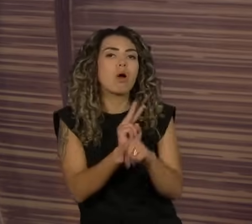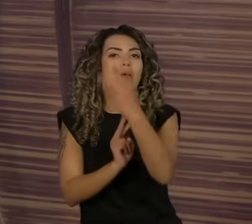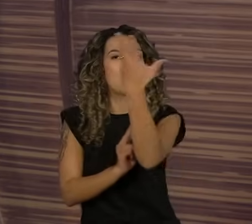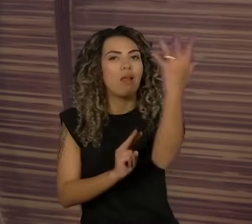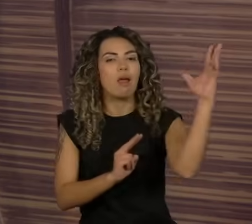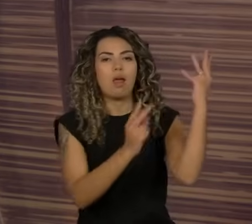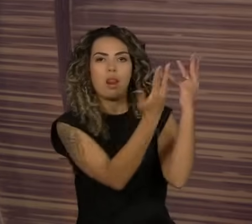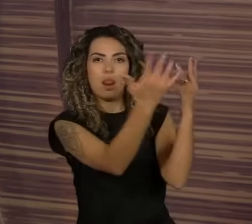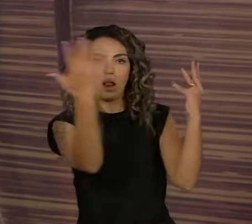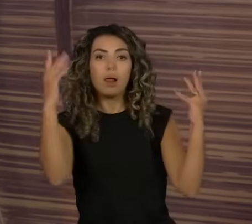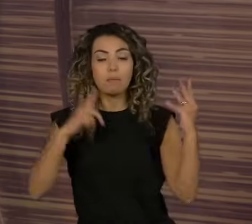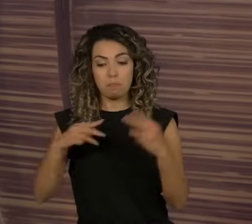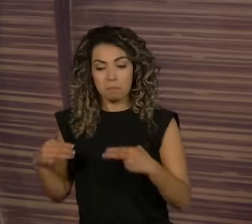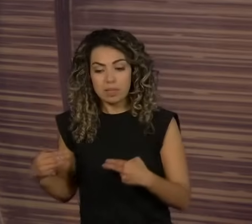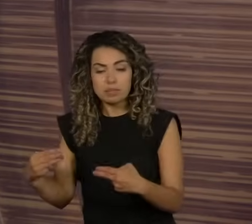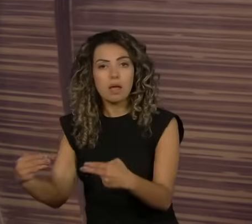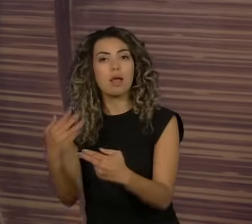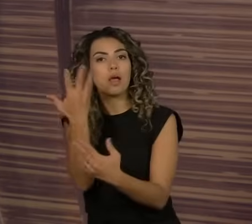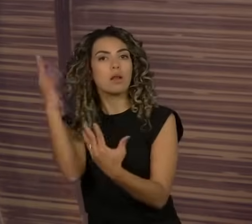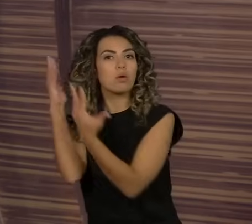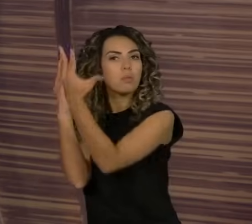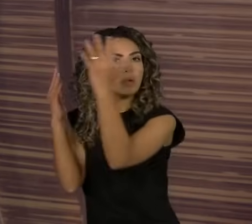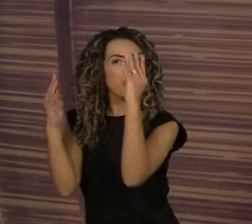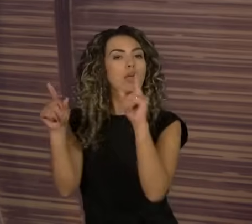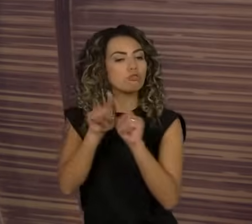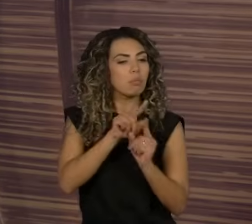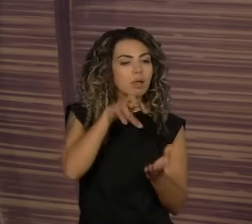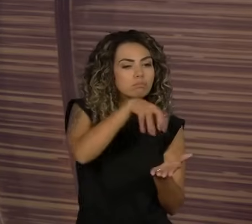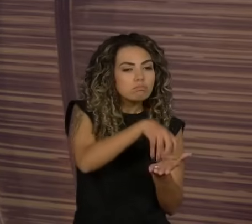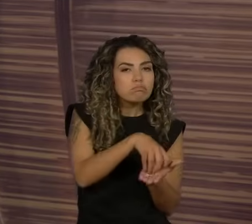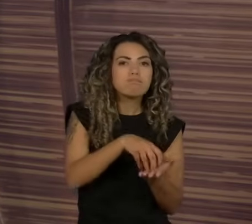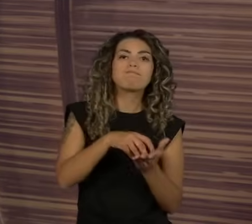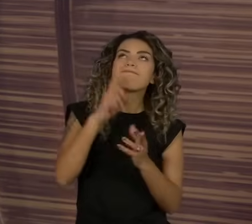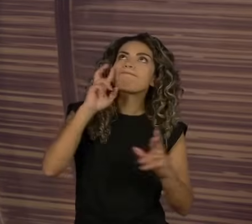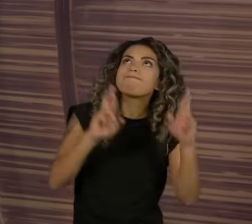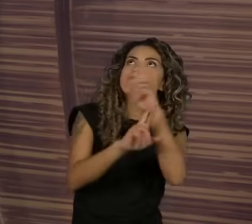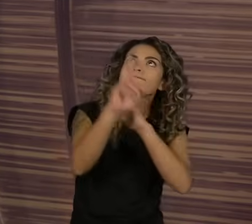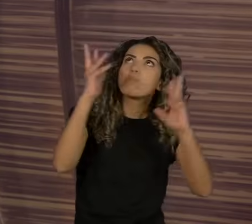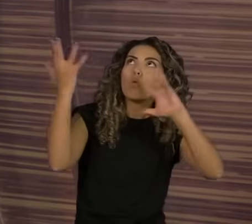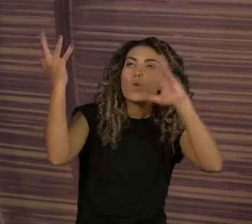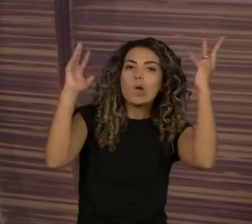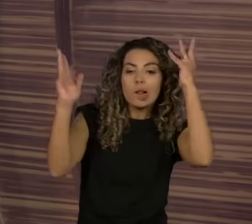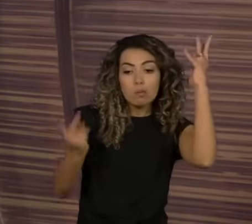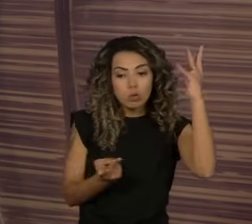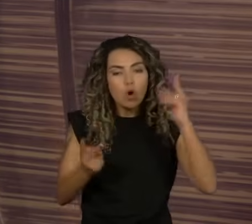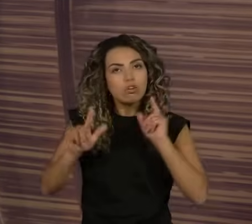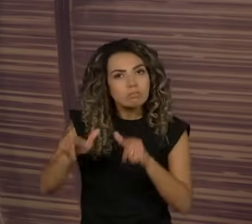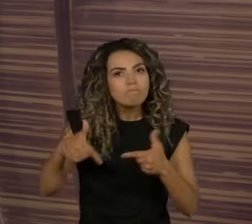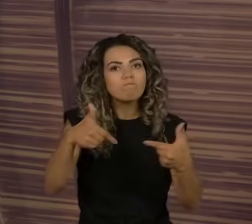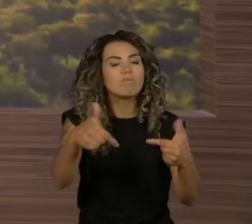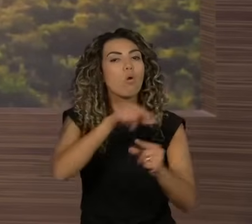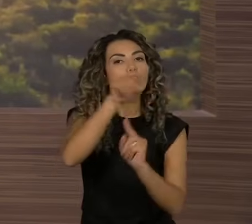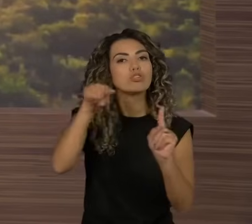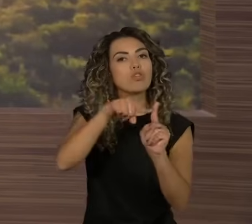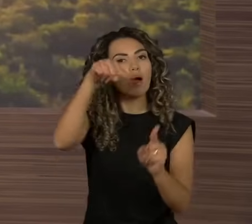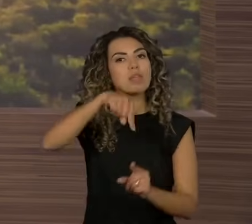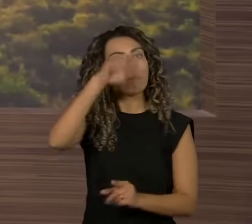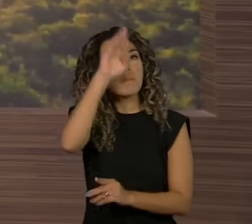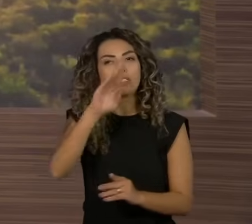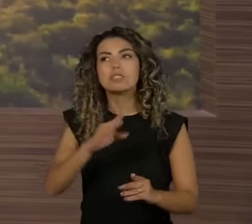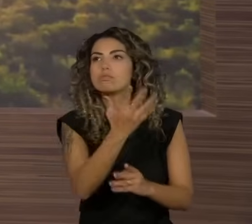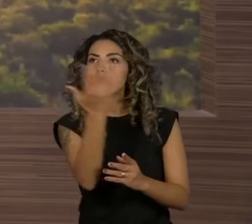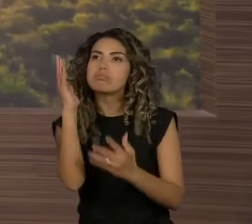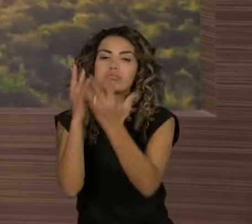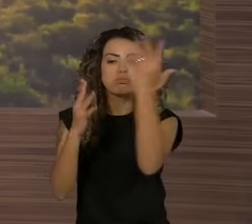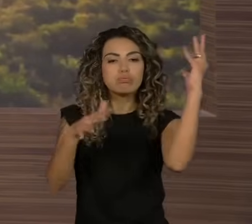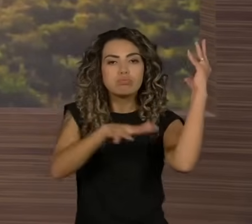Meio Ambiente e Mudança do Clima, é um dos principais mecanismos de preservação ambiental do Brasil. Desde a criação